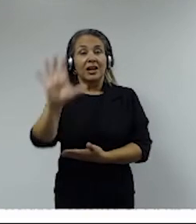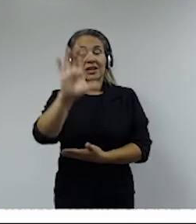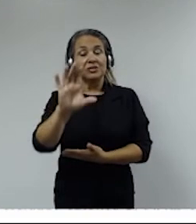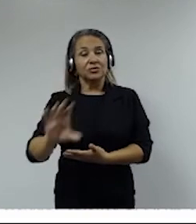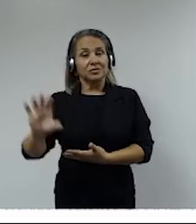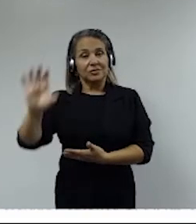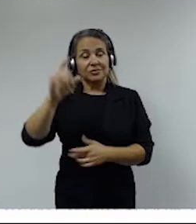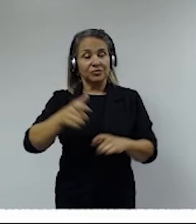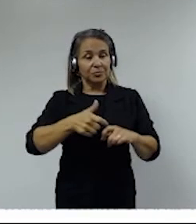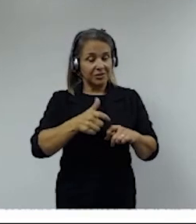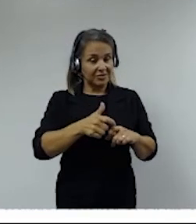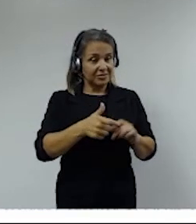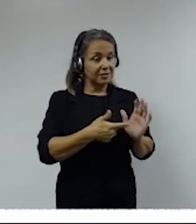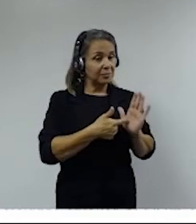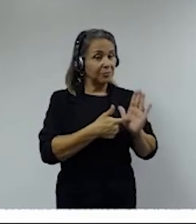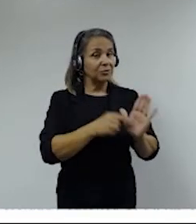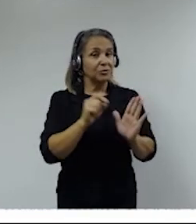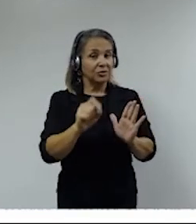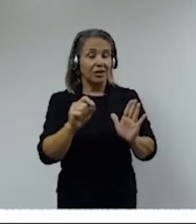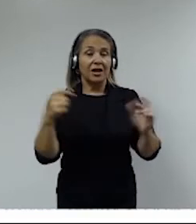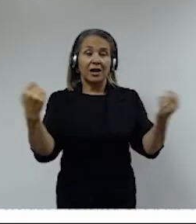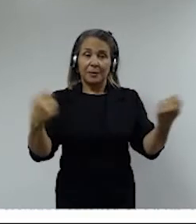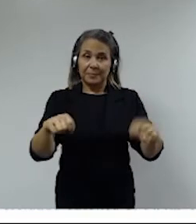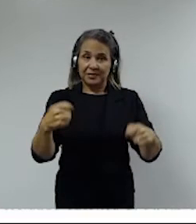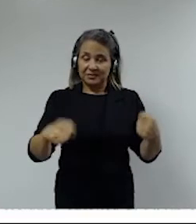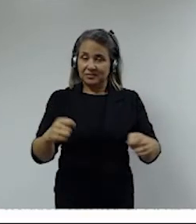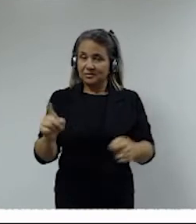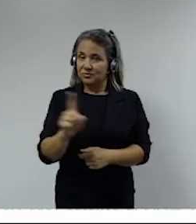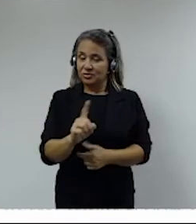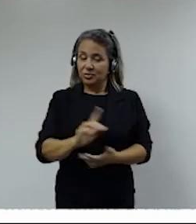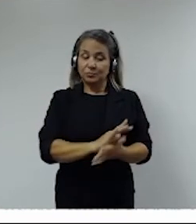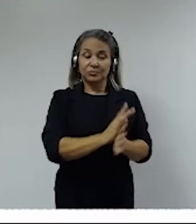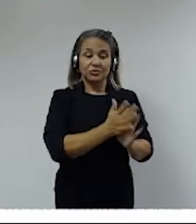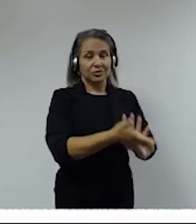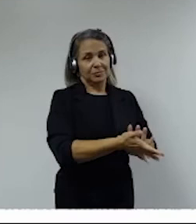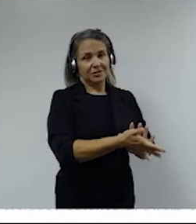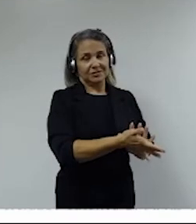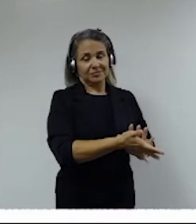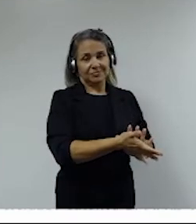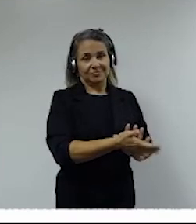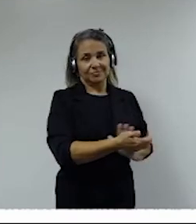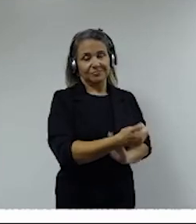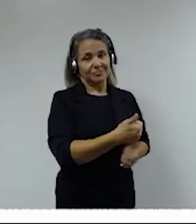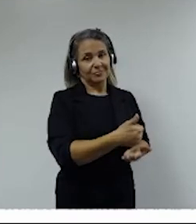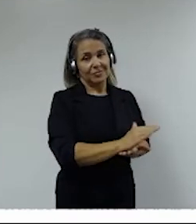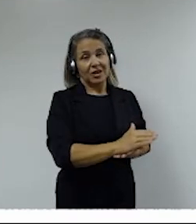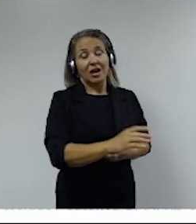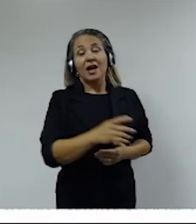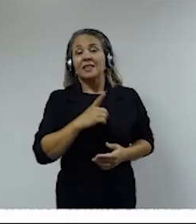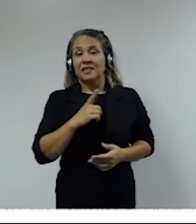trouxe especificamente a necessidade de não discriminação, embora